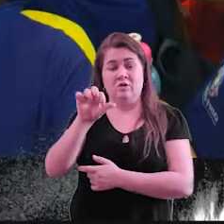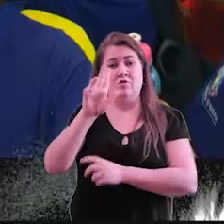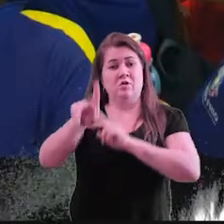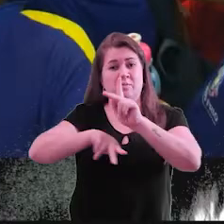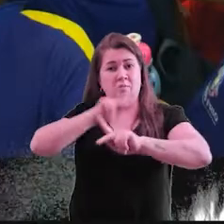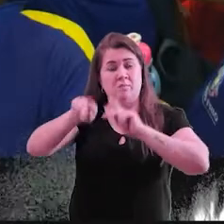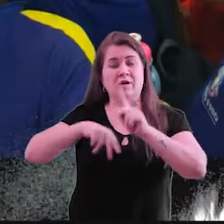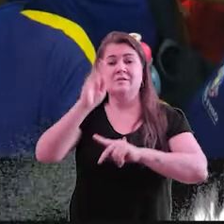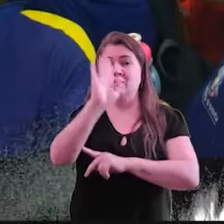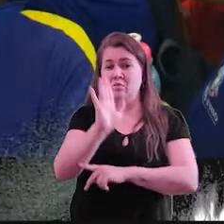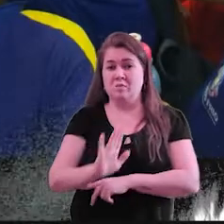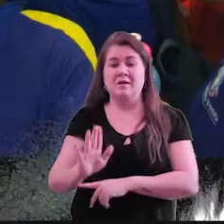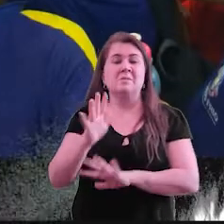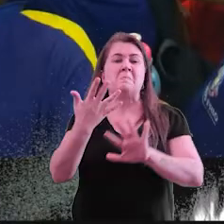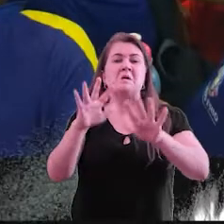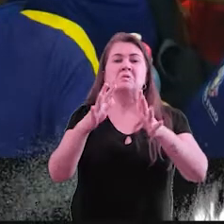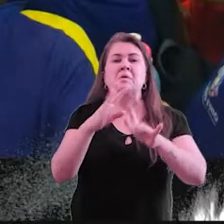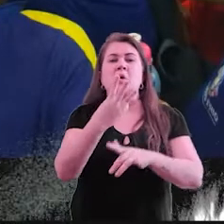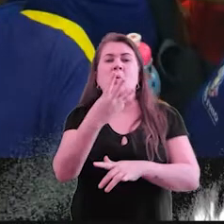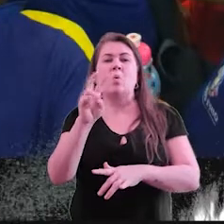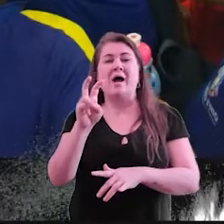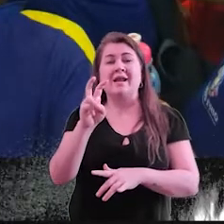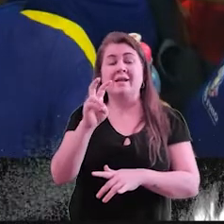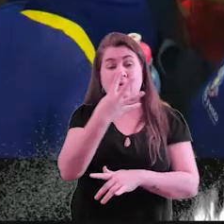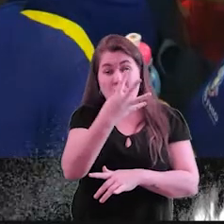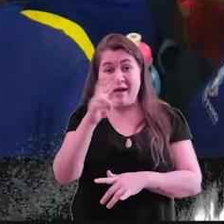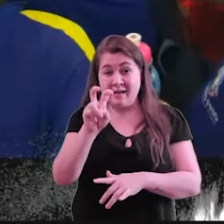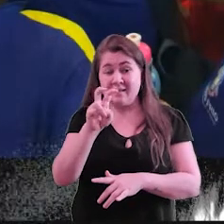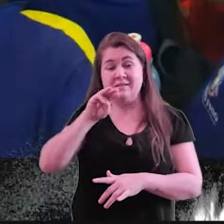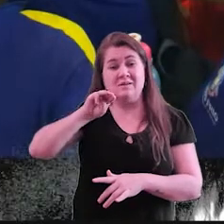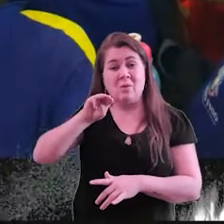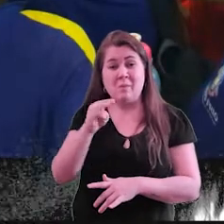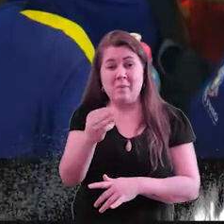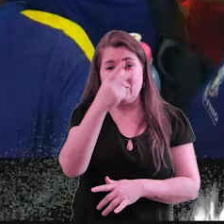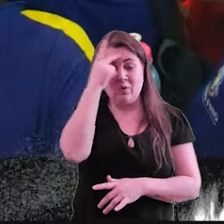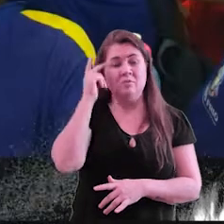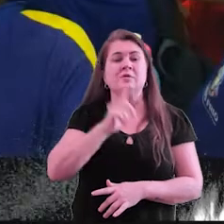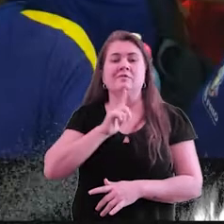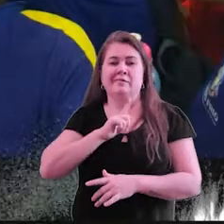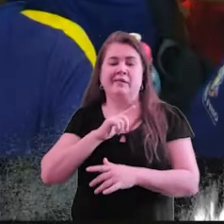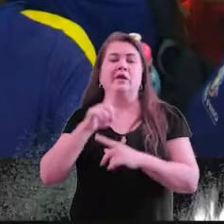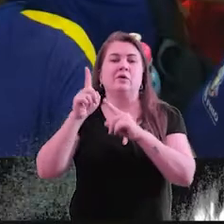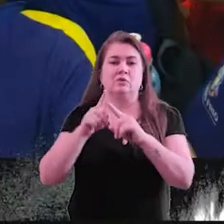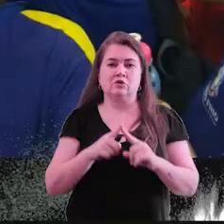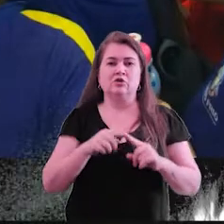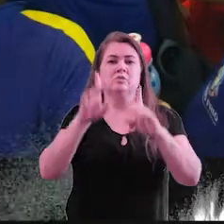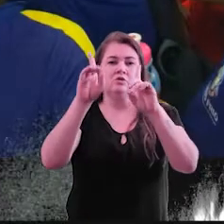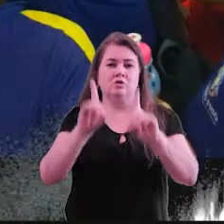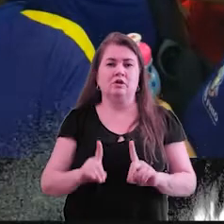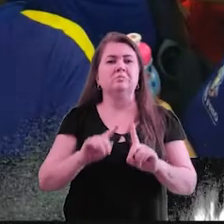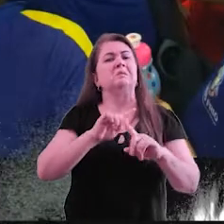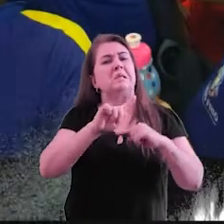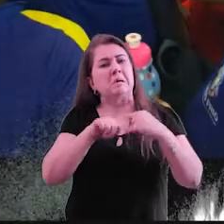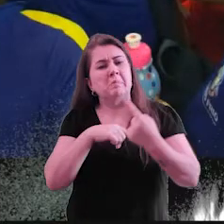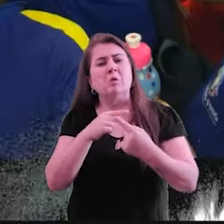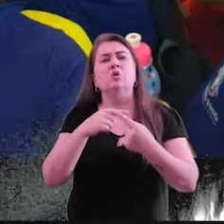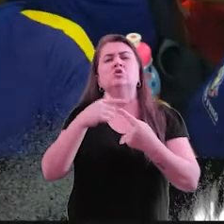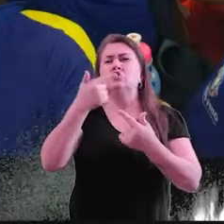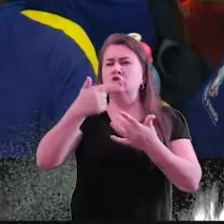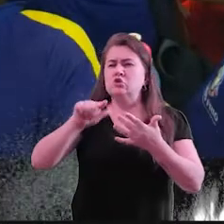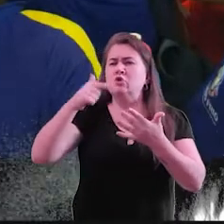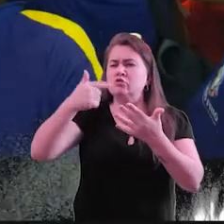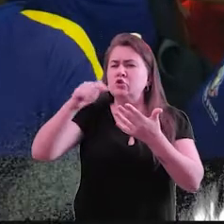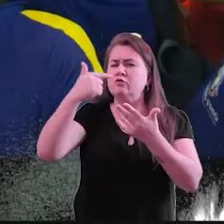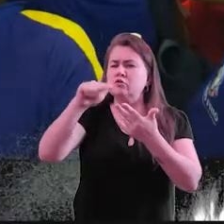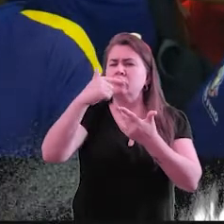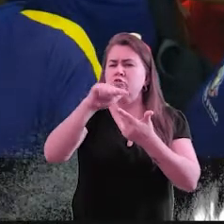deficiência. Depois, esse número sofreu uma recontagem, né, a partir de novos parâmetros. Em 2018,